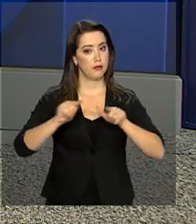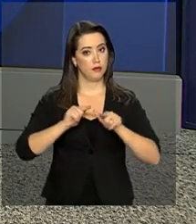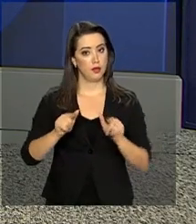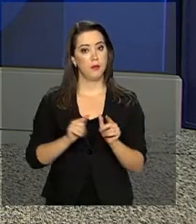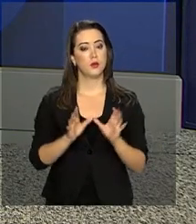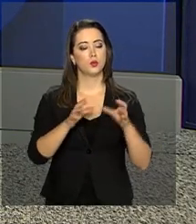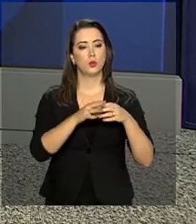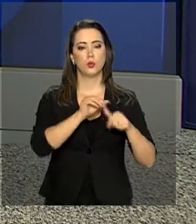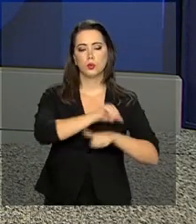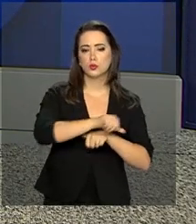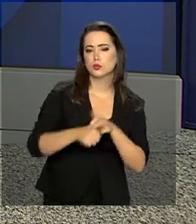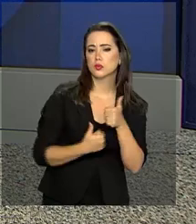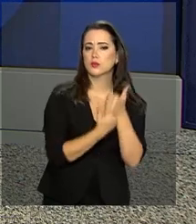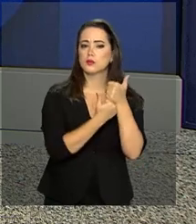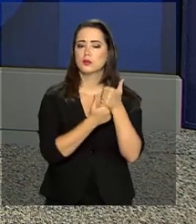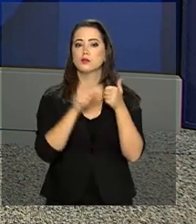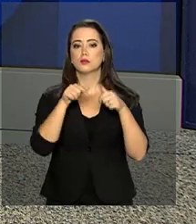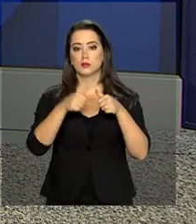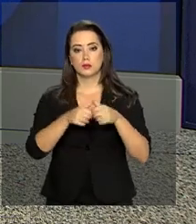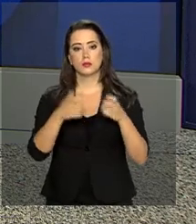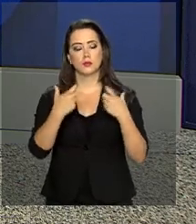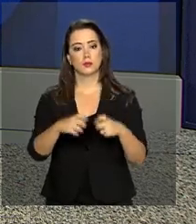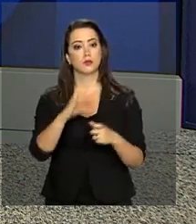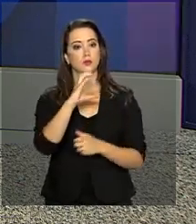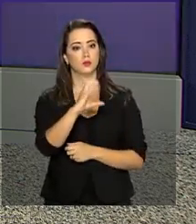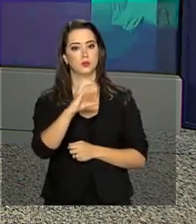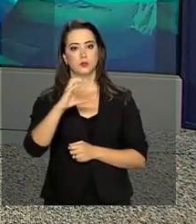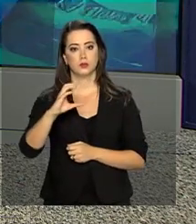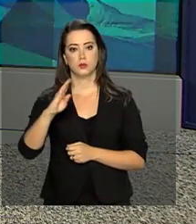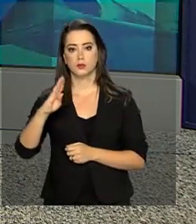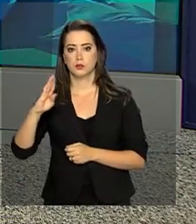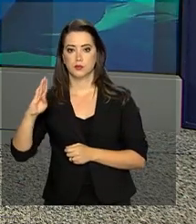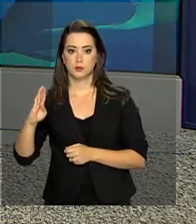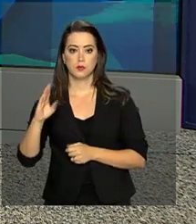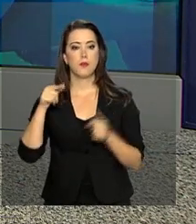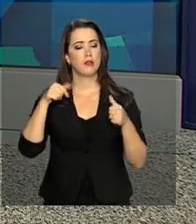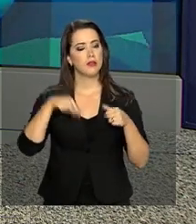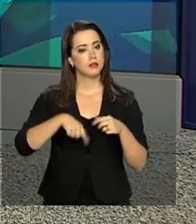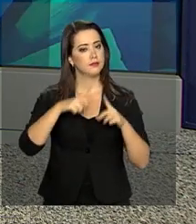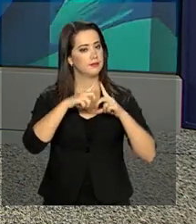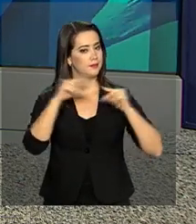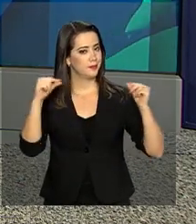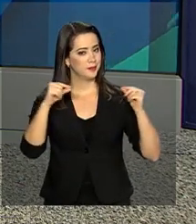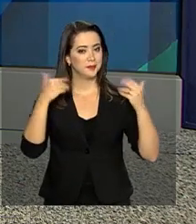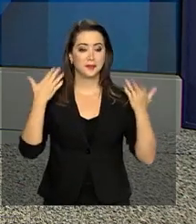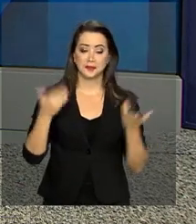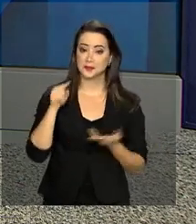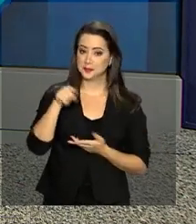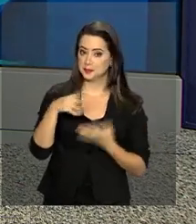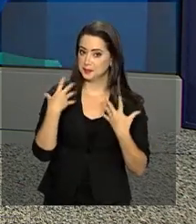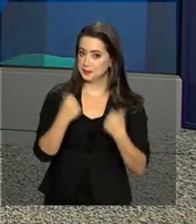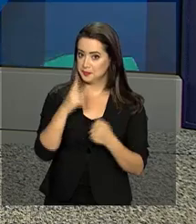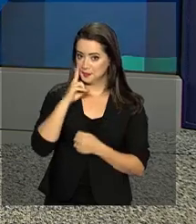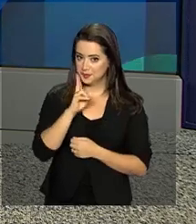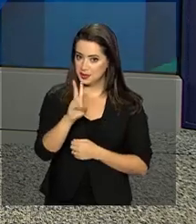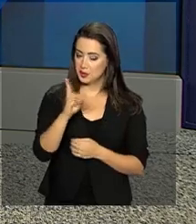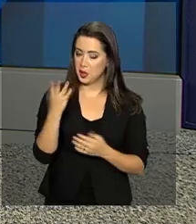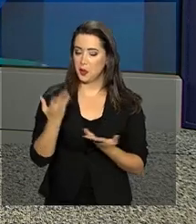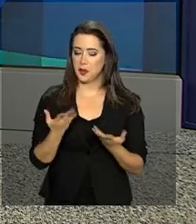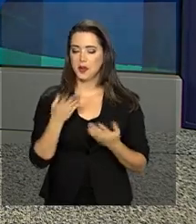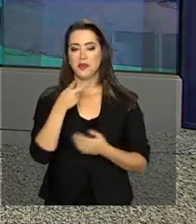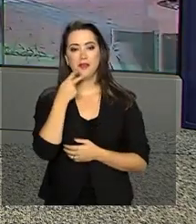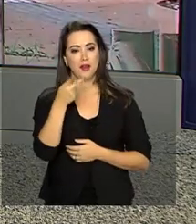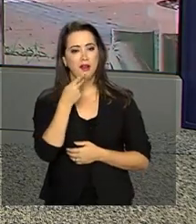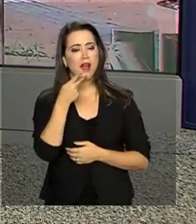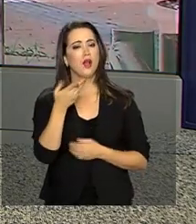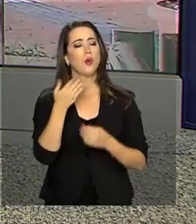os trabalhos da equipe de transição que está instalada no Centro Cultural Banco do Brasil, aqui em Brasília. E é para lá que vamos agora para